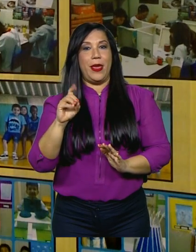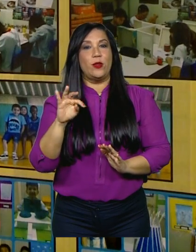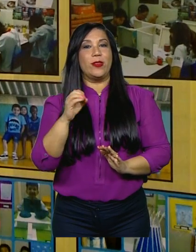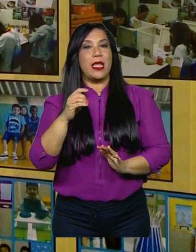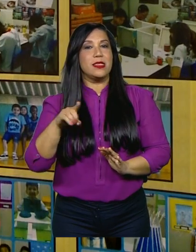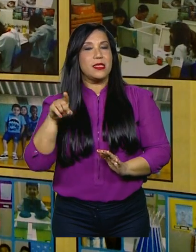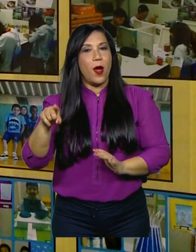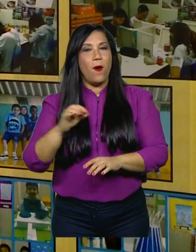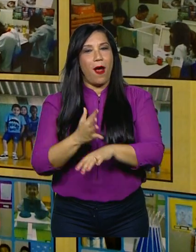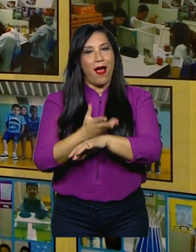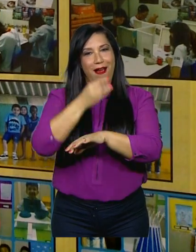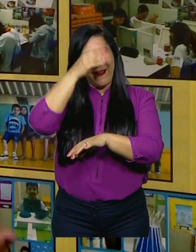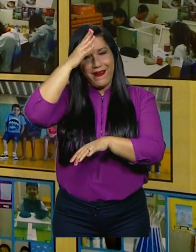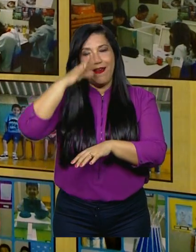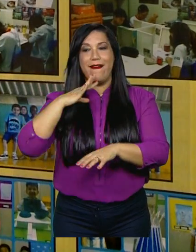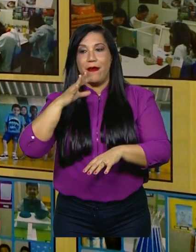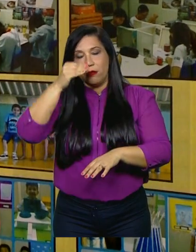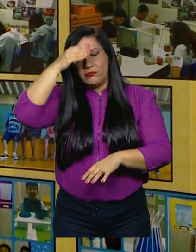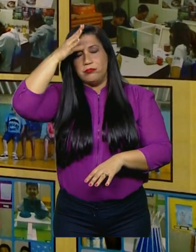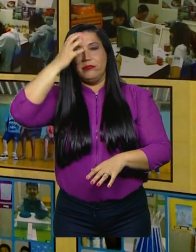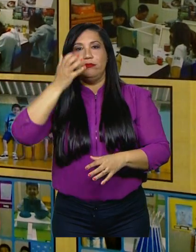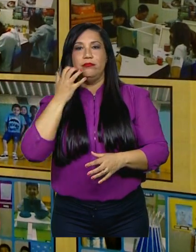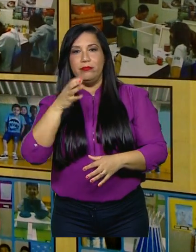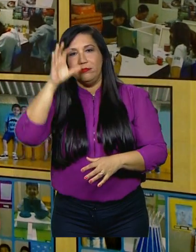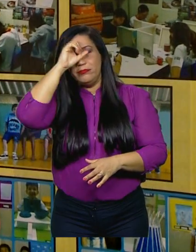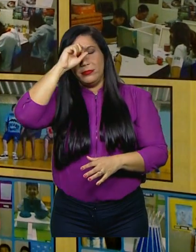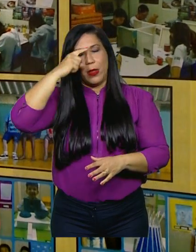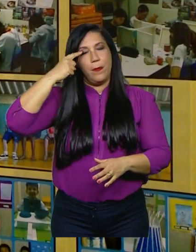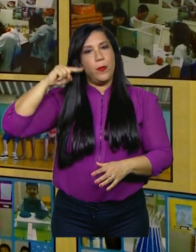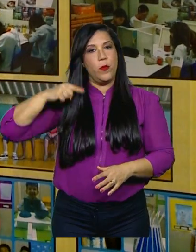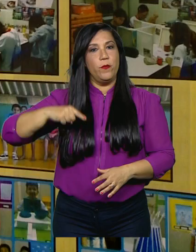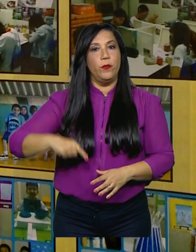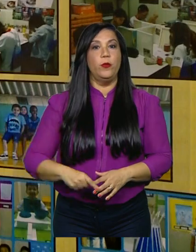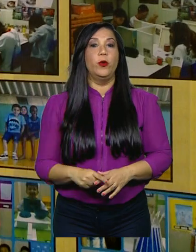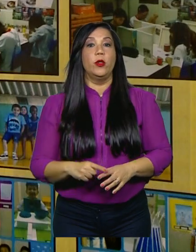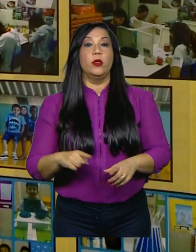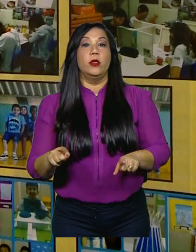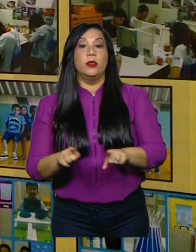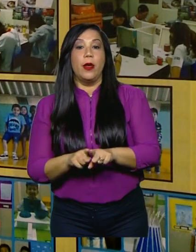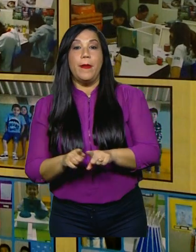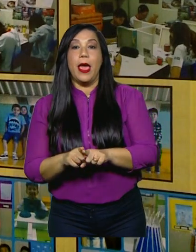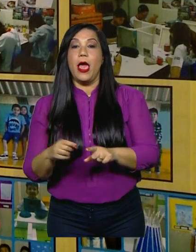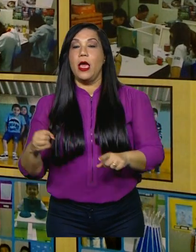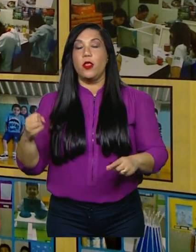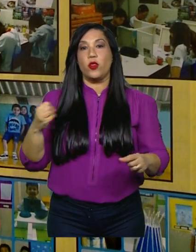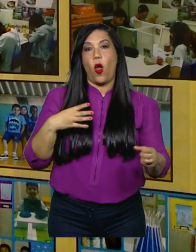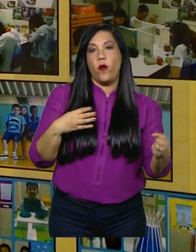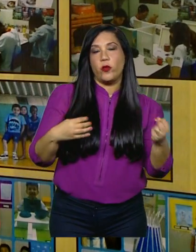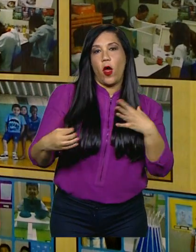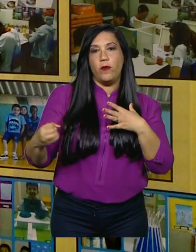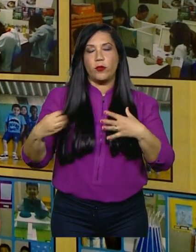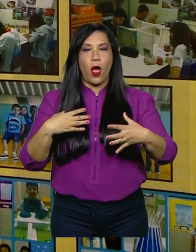ele adquiriu, que ele quis aprender, quis aprofundar, junto com umas novas ideias, com